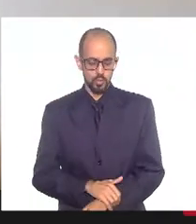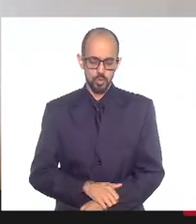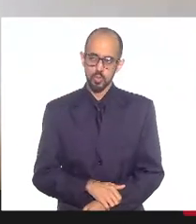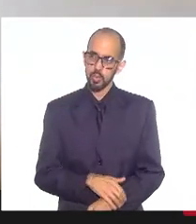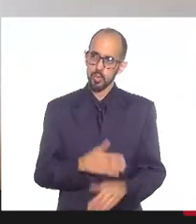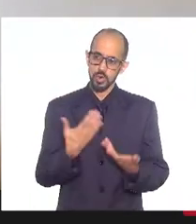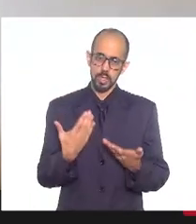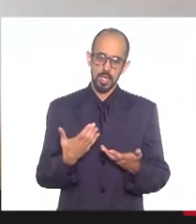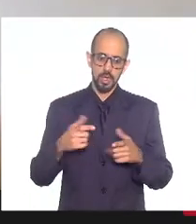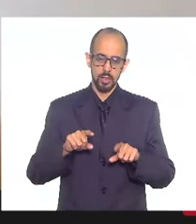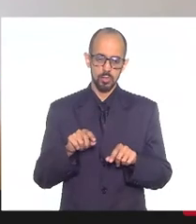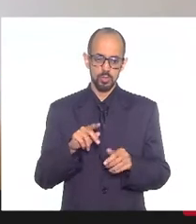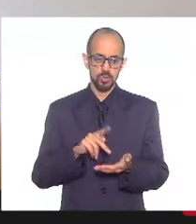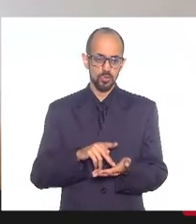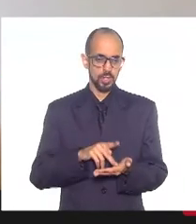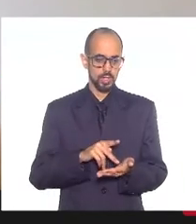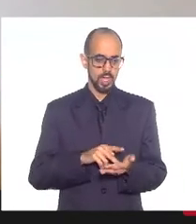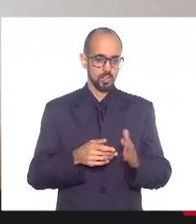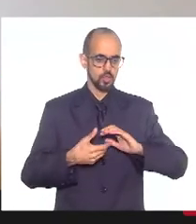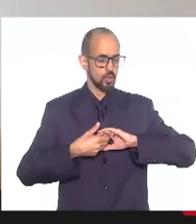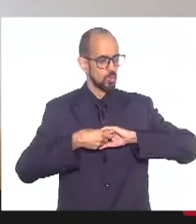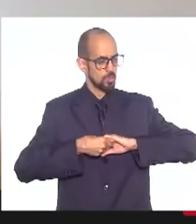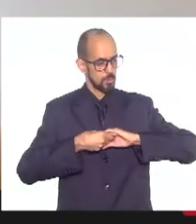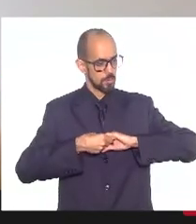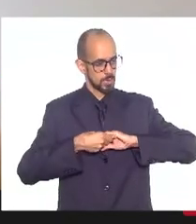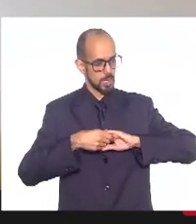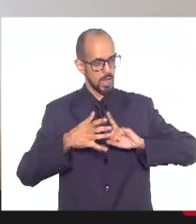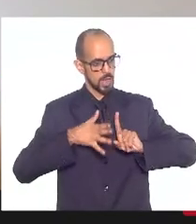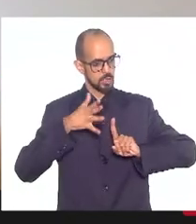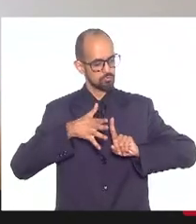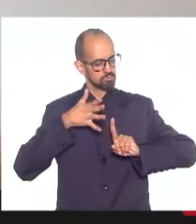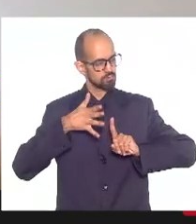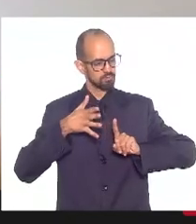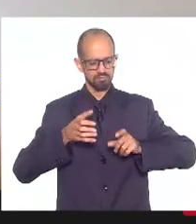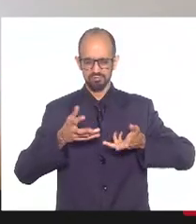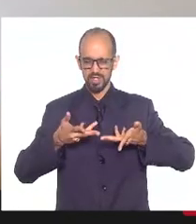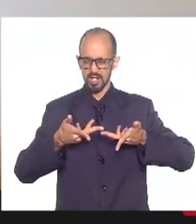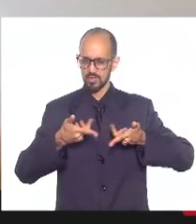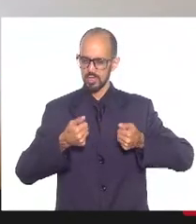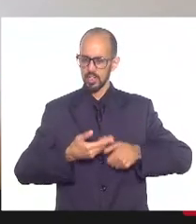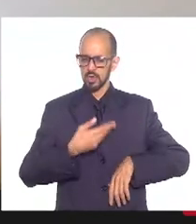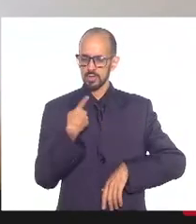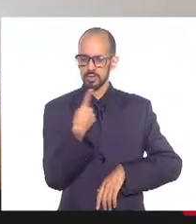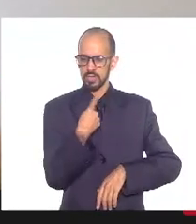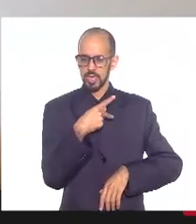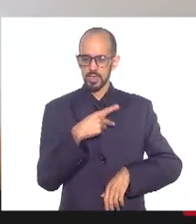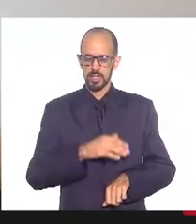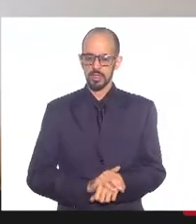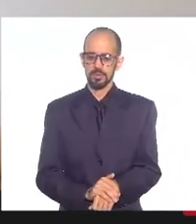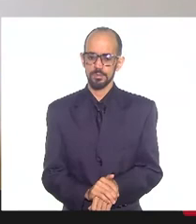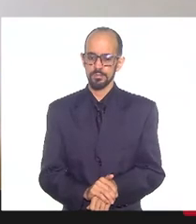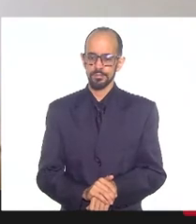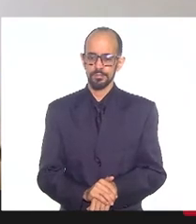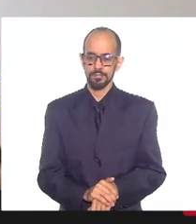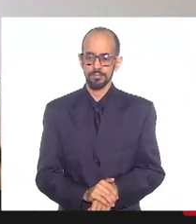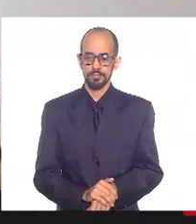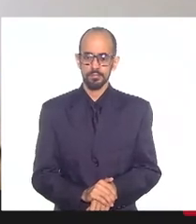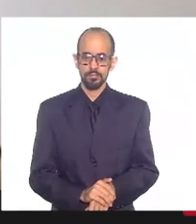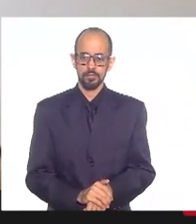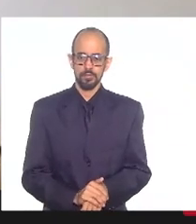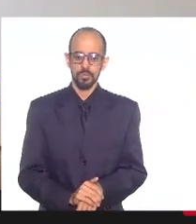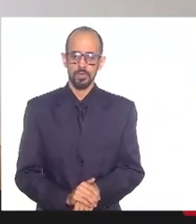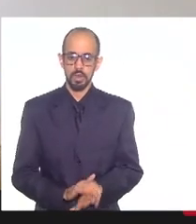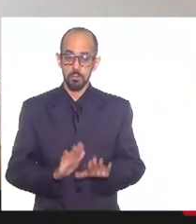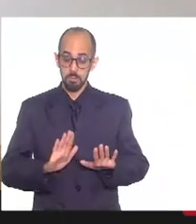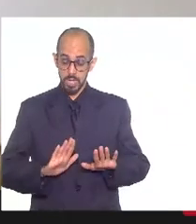quero realmente cumprimentar a apresentação impecável do senhor Vitter. E no que